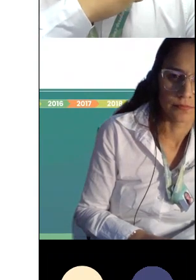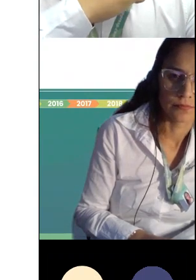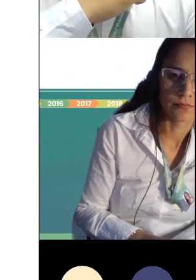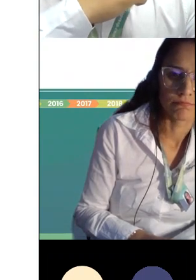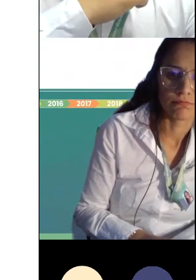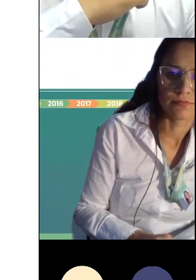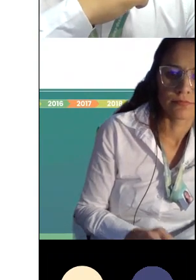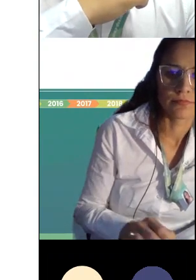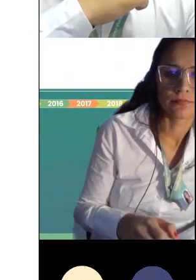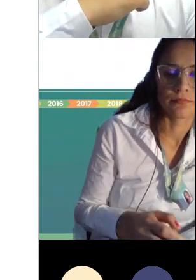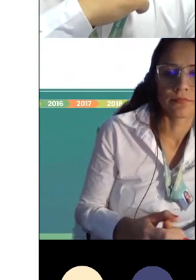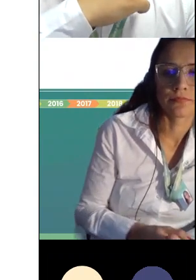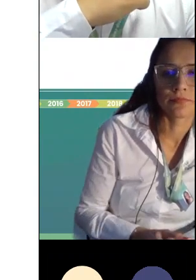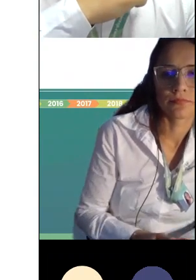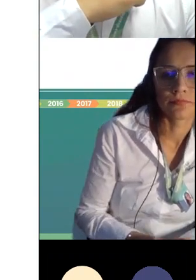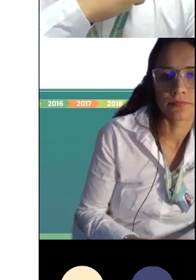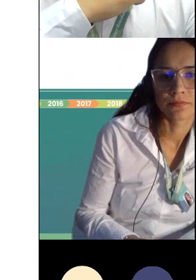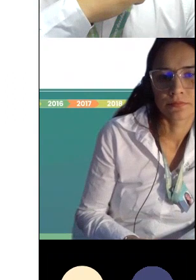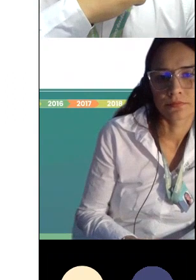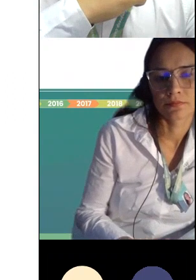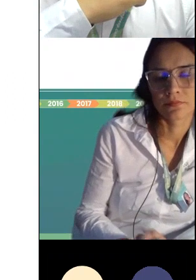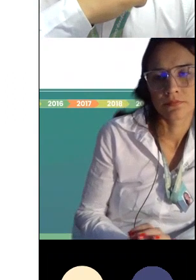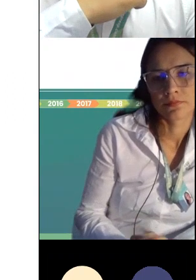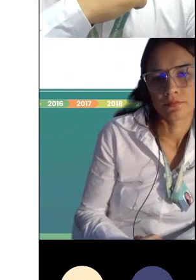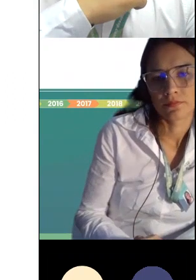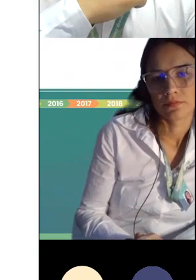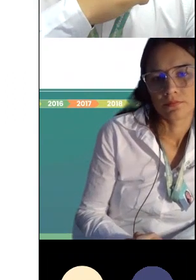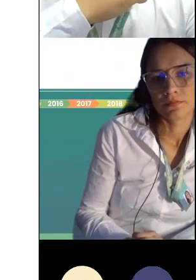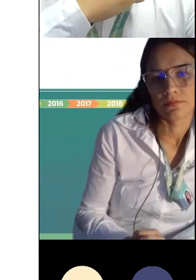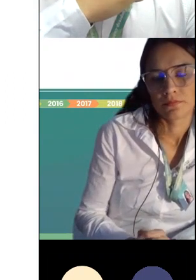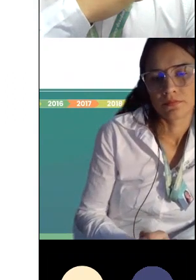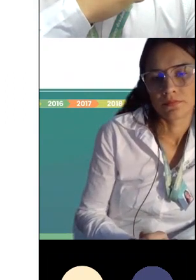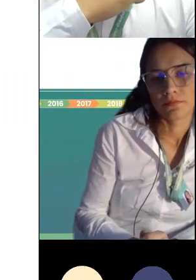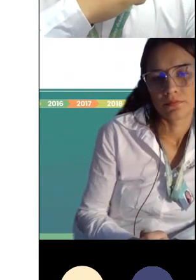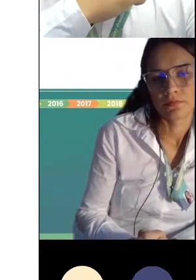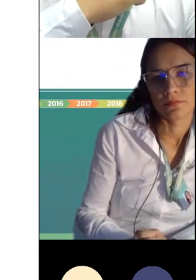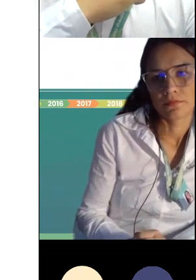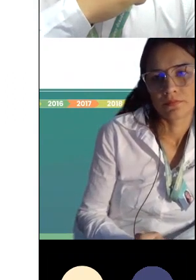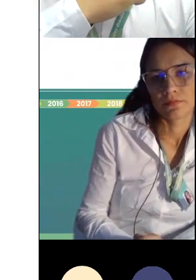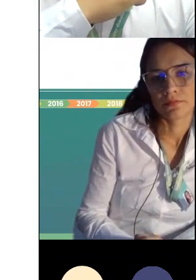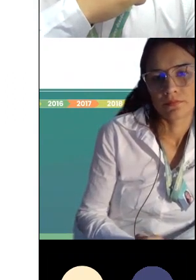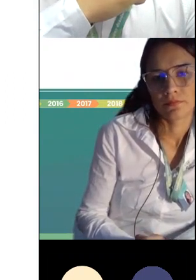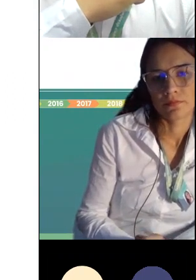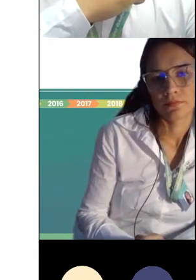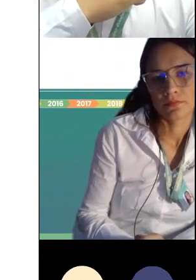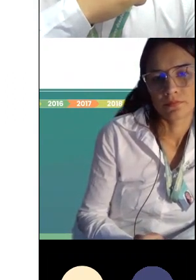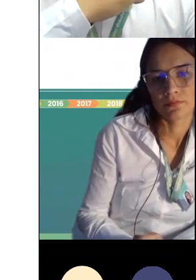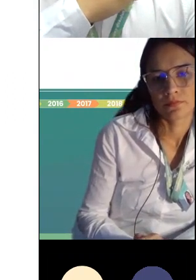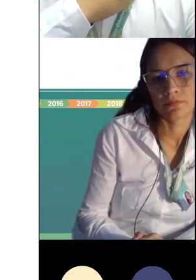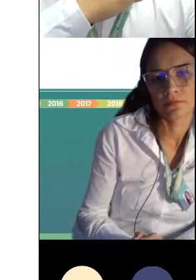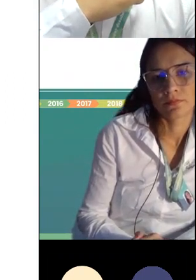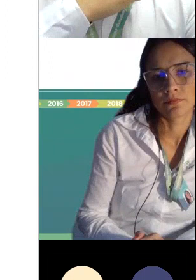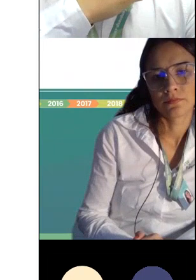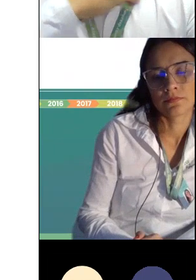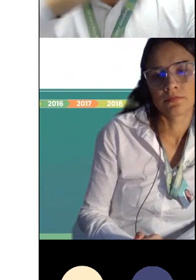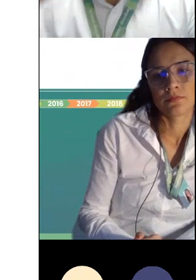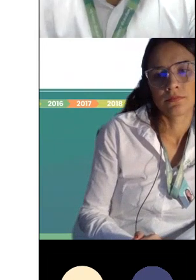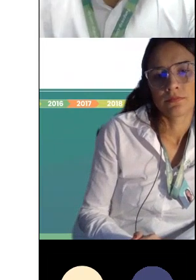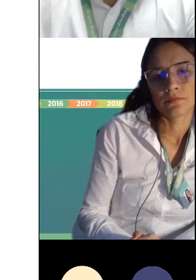imposto de renda pela Receita. Mas atenção, só vale para quem faz a declaração na modalidade completa. Quem faz